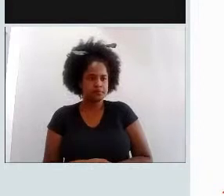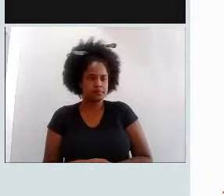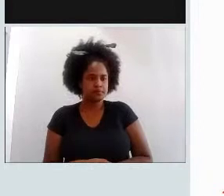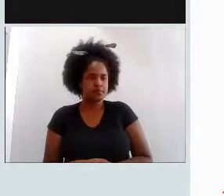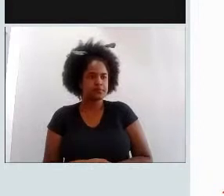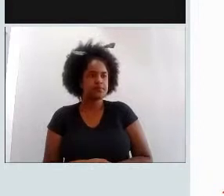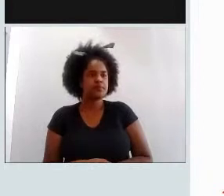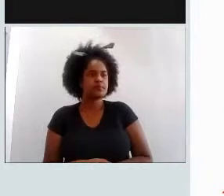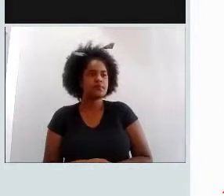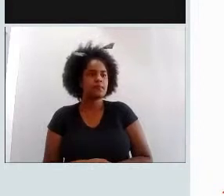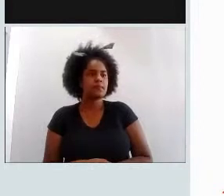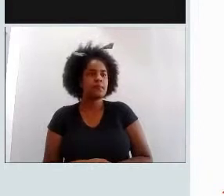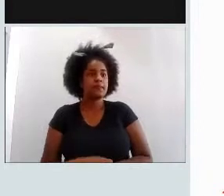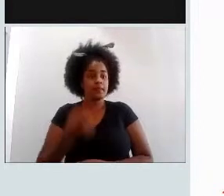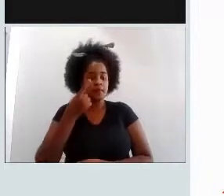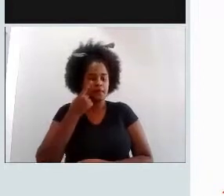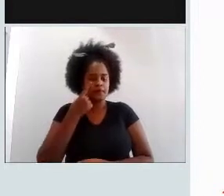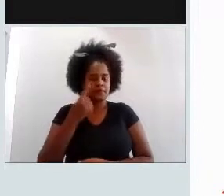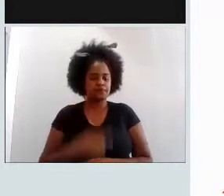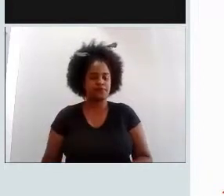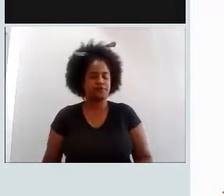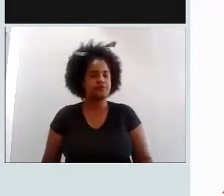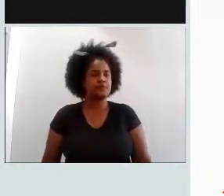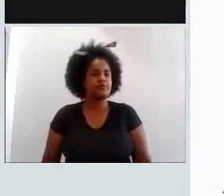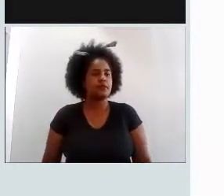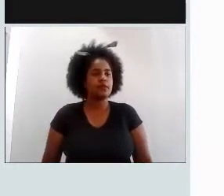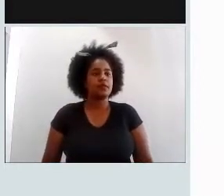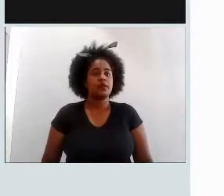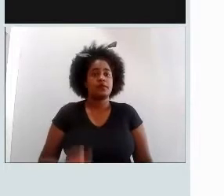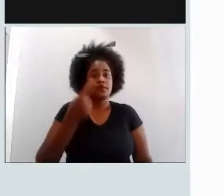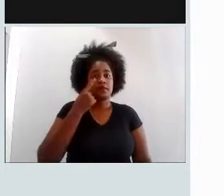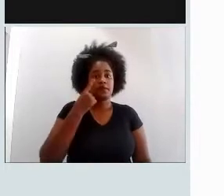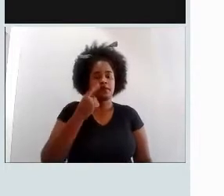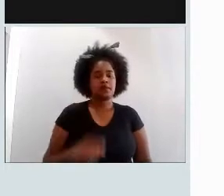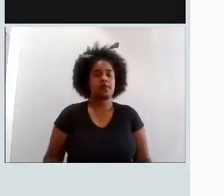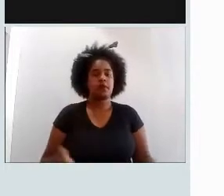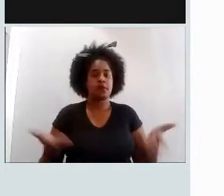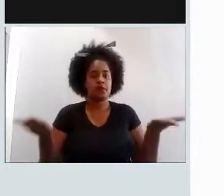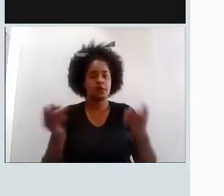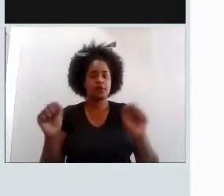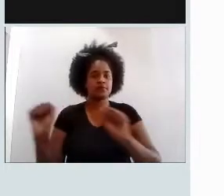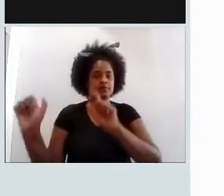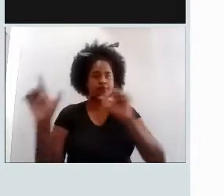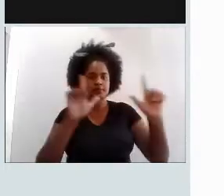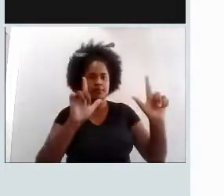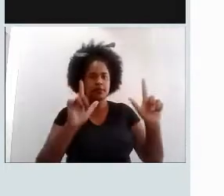Dados 3 pontos. A, B. Pode passar para o próximo. Acabei esquecendo de falar.